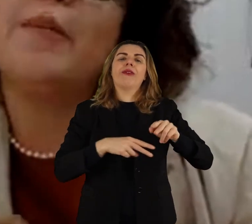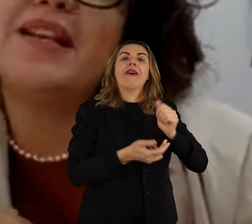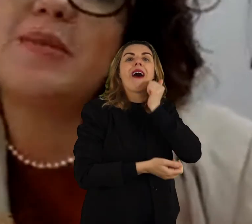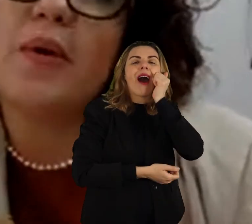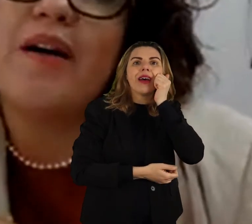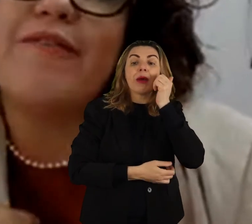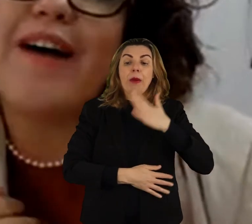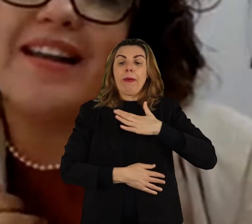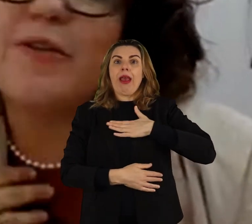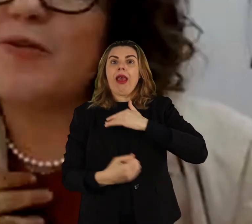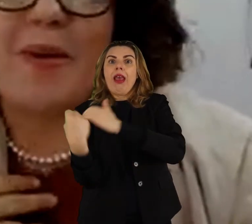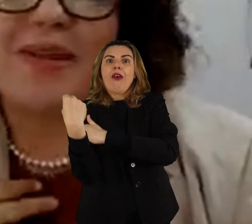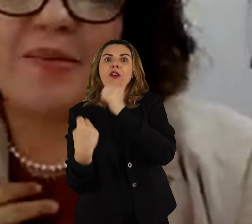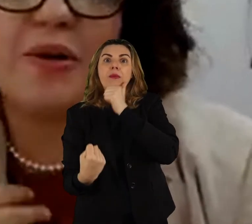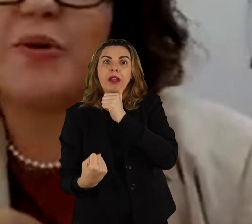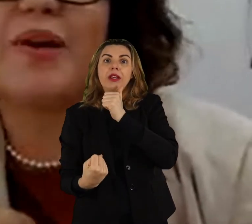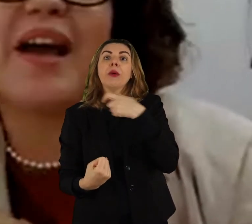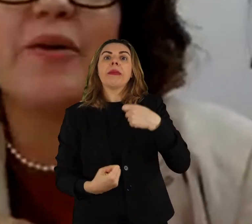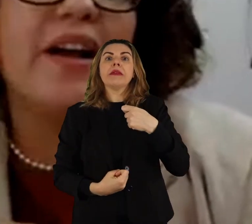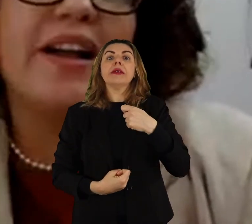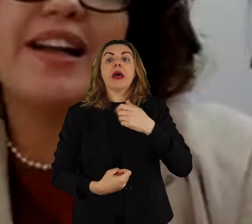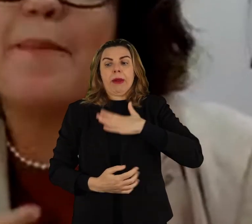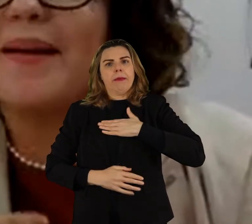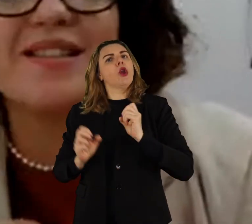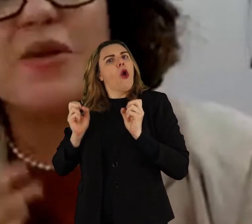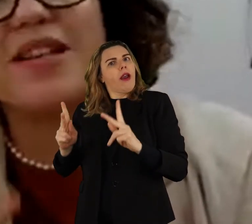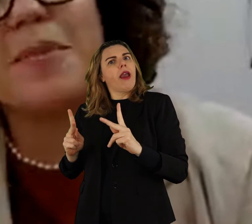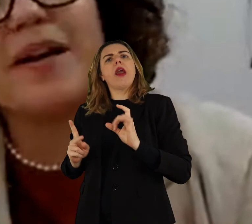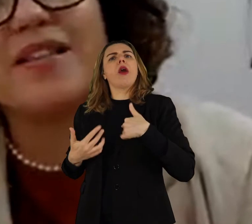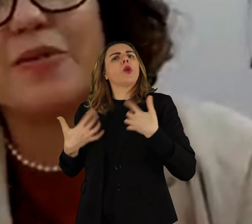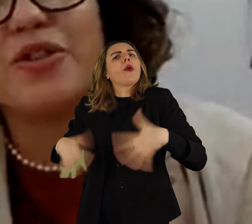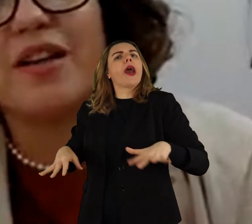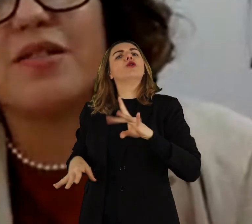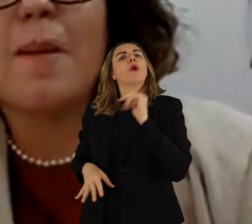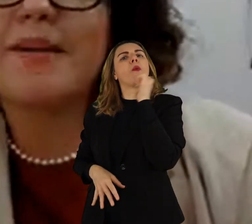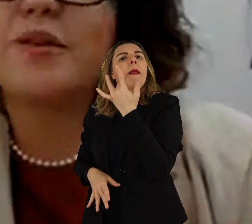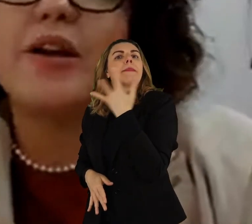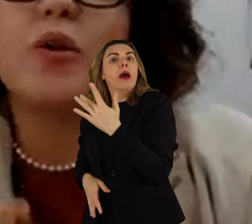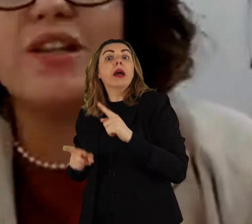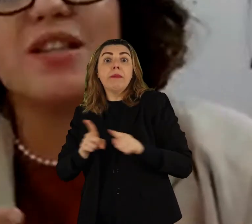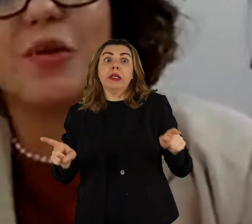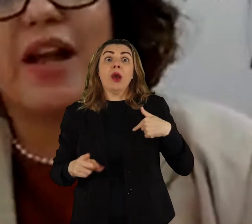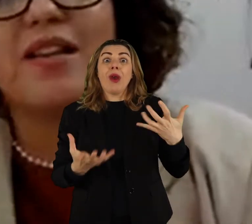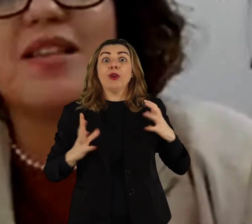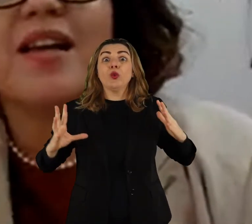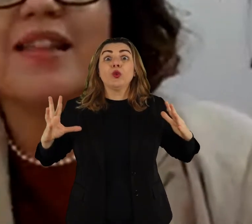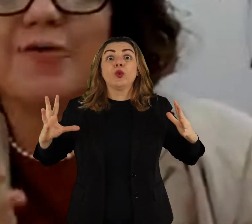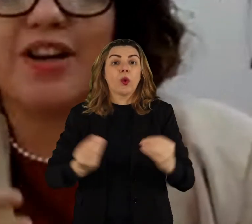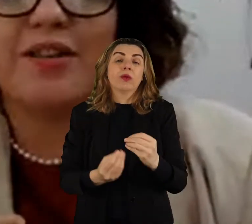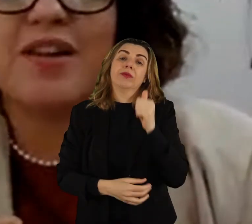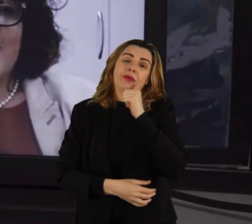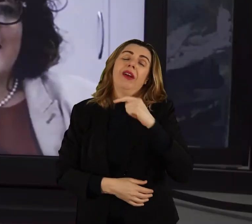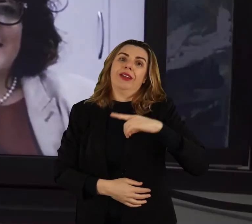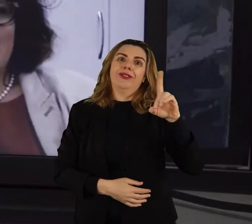meu feminismo valha não só para mim, porque eu não quero que apenas as mulheres brancas tenham direitos, mas eu quero que todas as mulheres